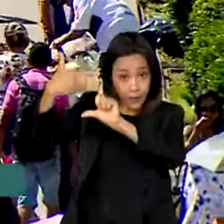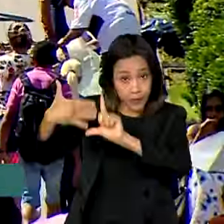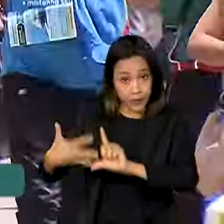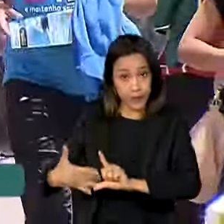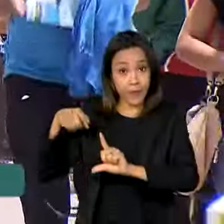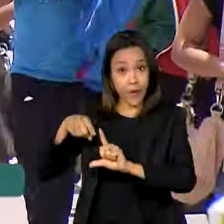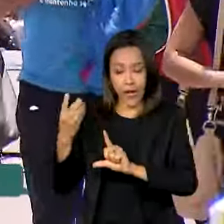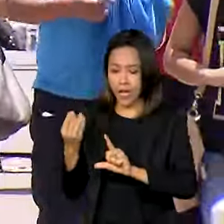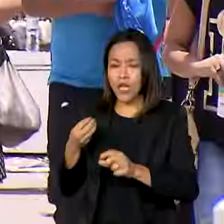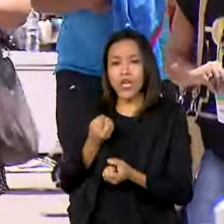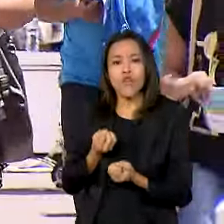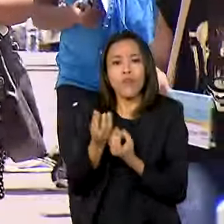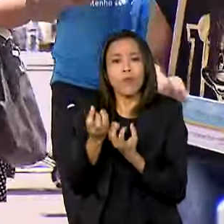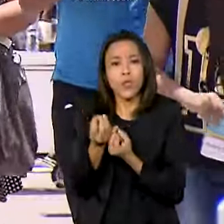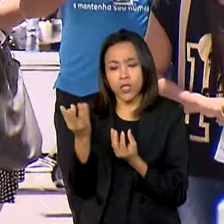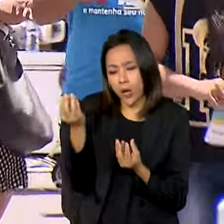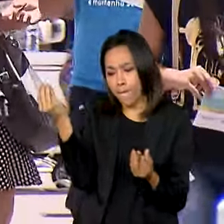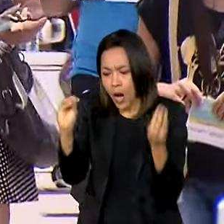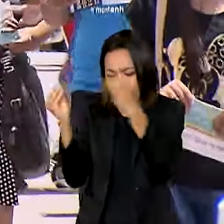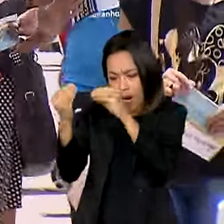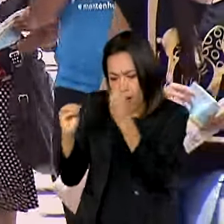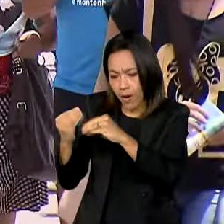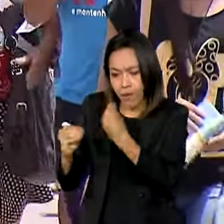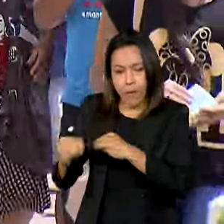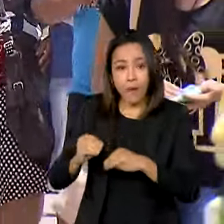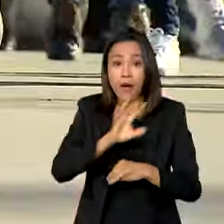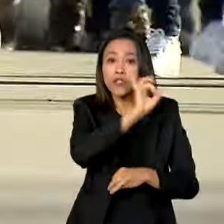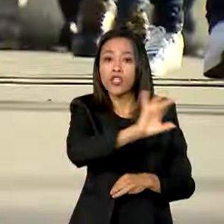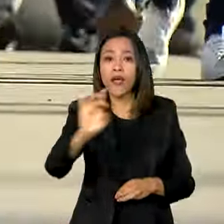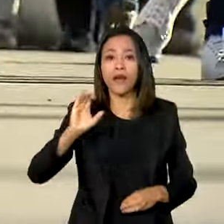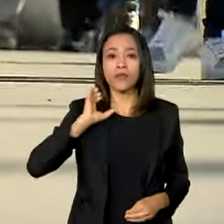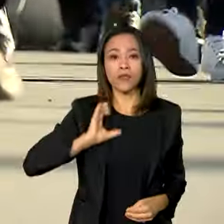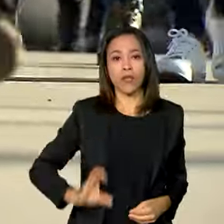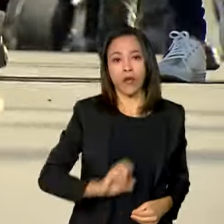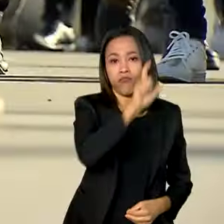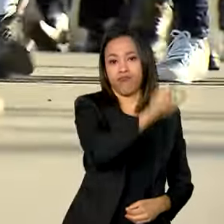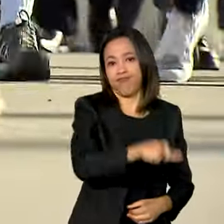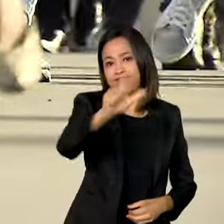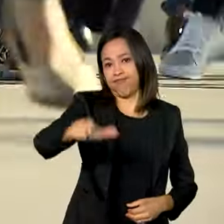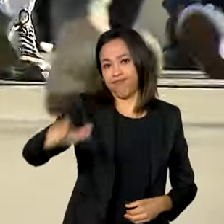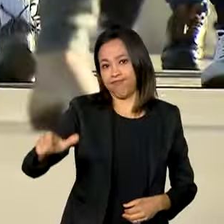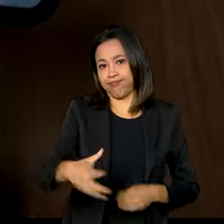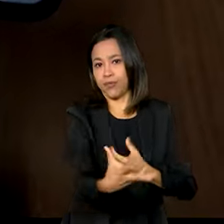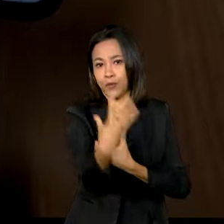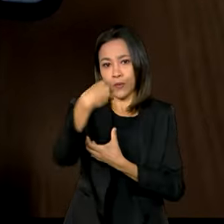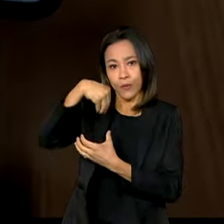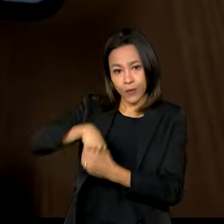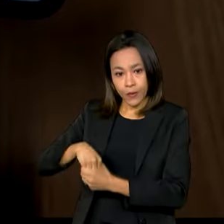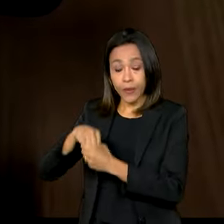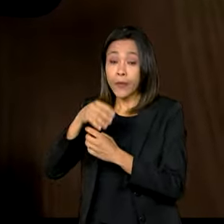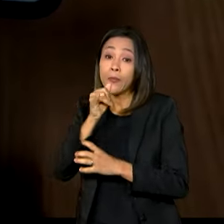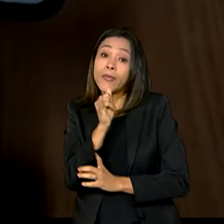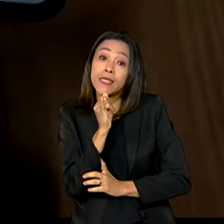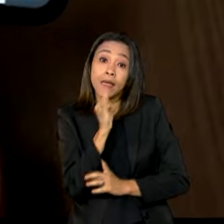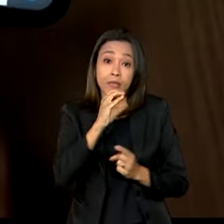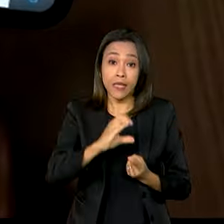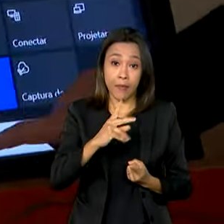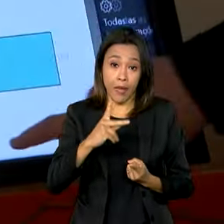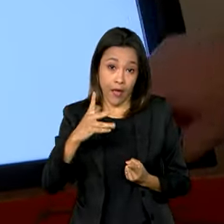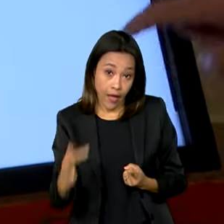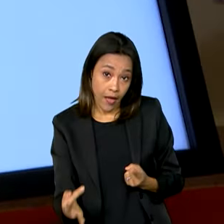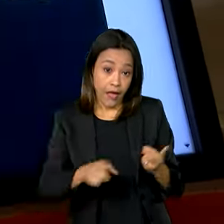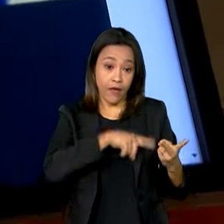é abastecido com os dados oficiais do cidadão brasileiro que estão em posse do governo federal. Por exemplo,